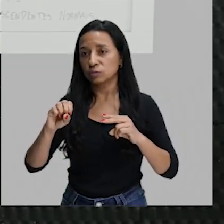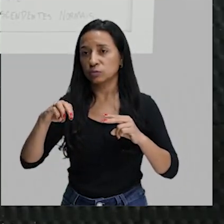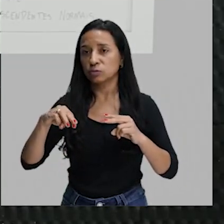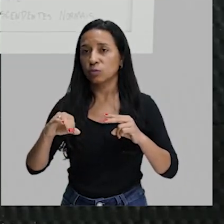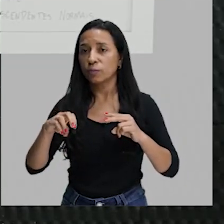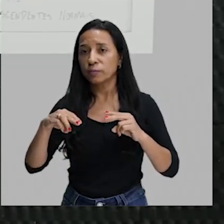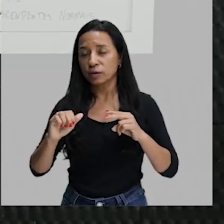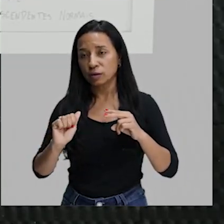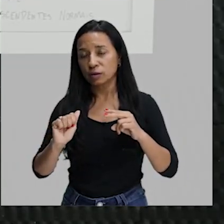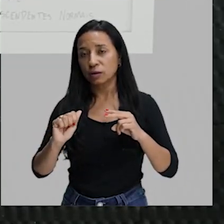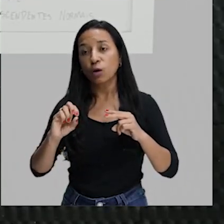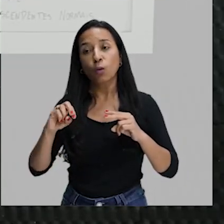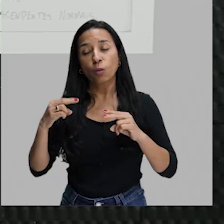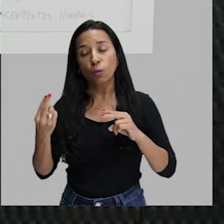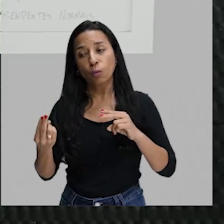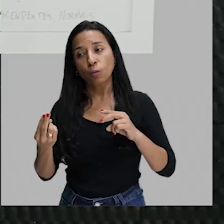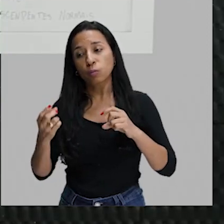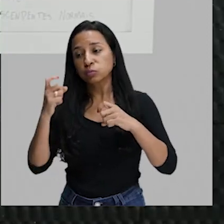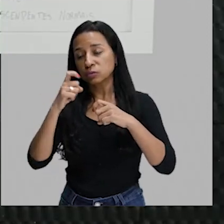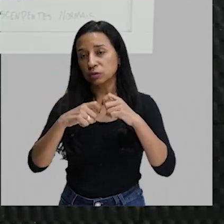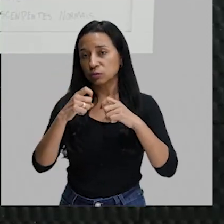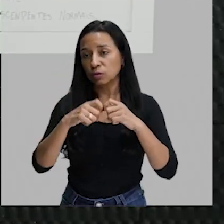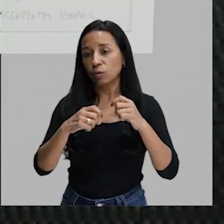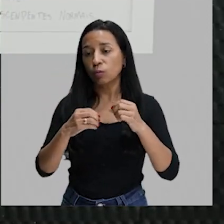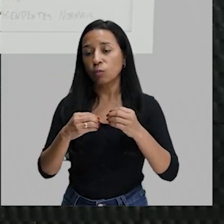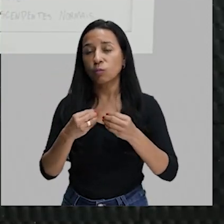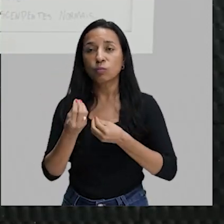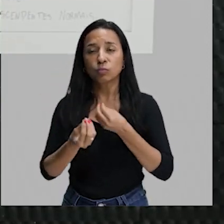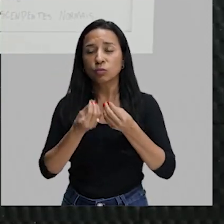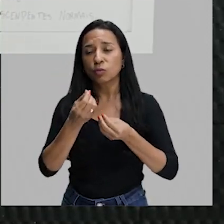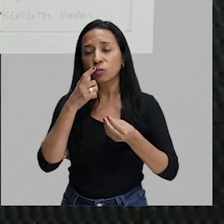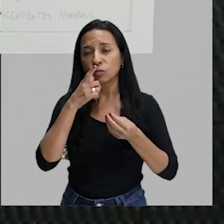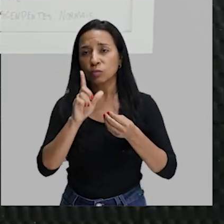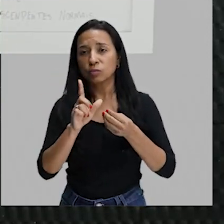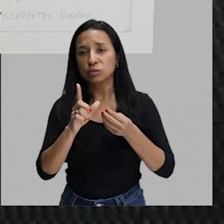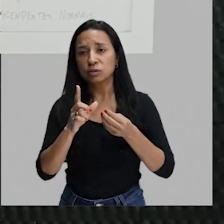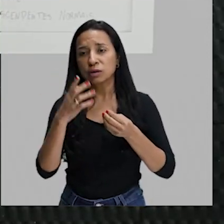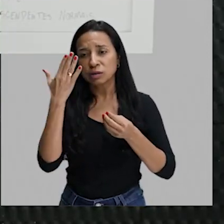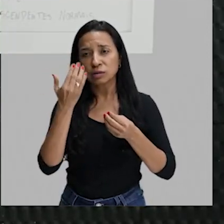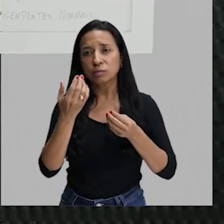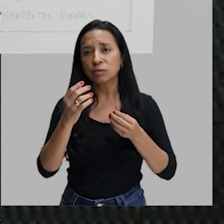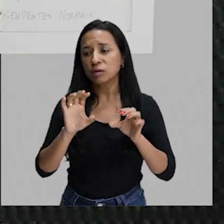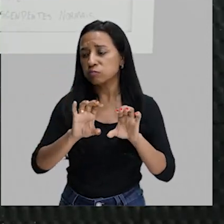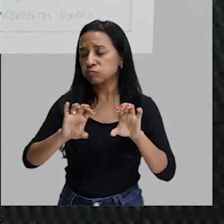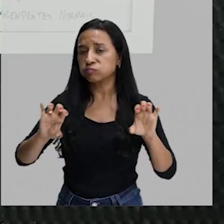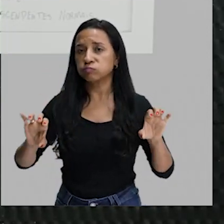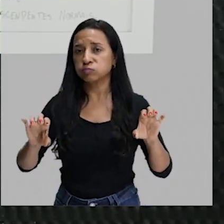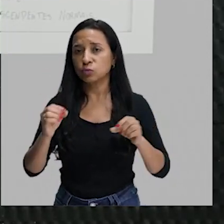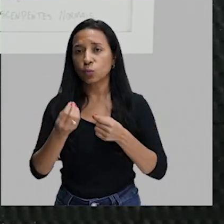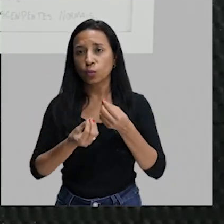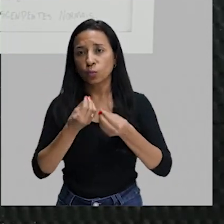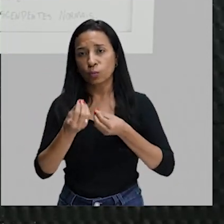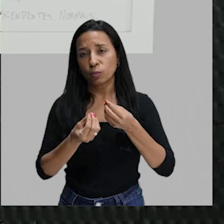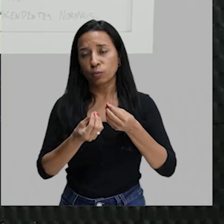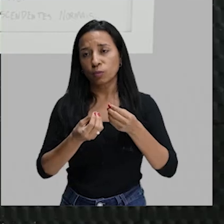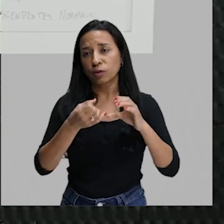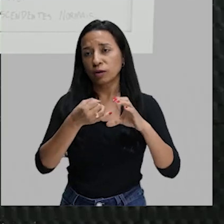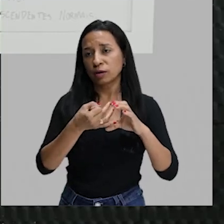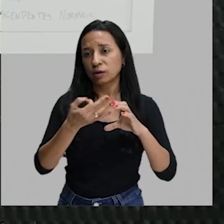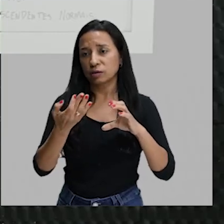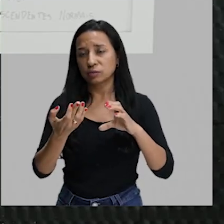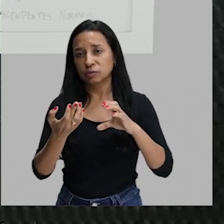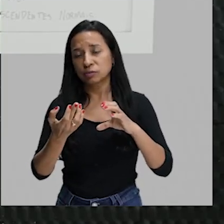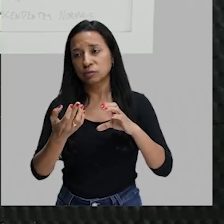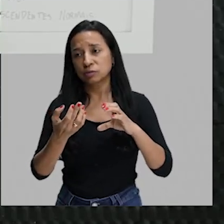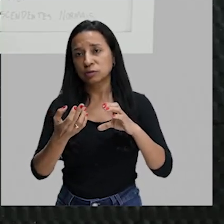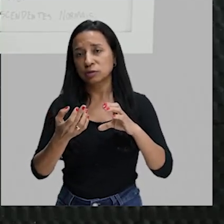Como é que eu consigo ter essa distinção? Primeiro, eu tenho que olhar se essa característica está